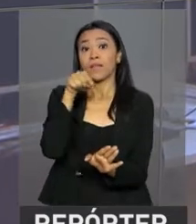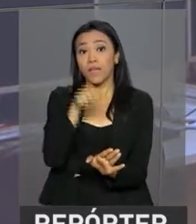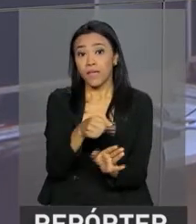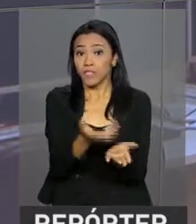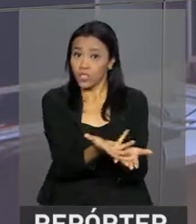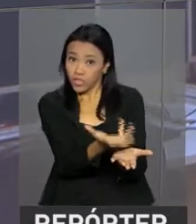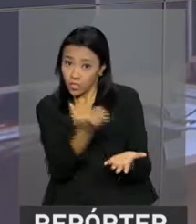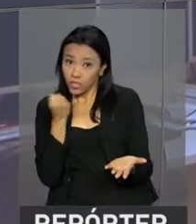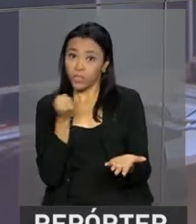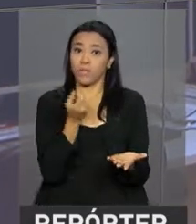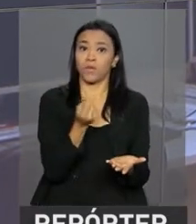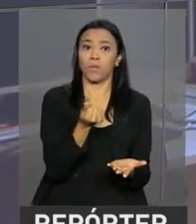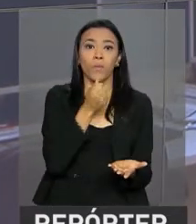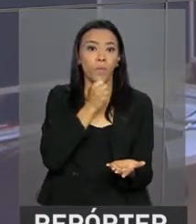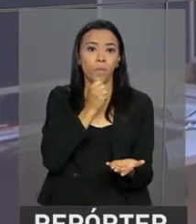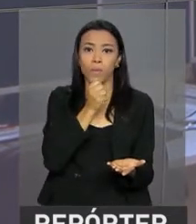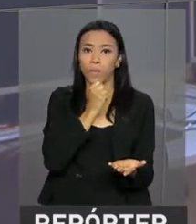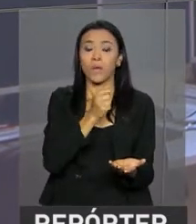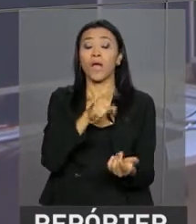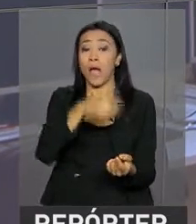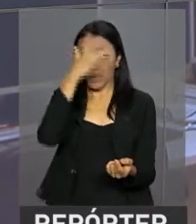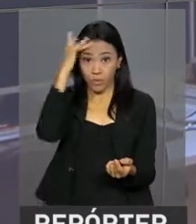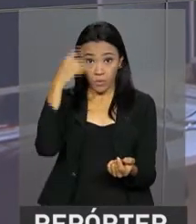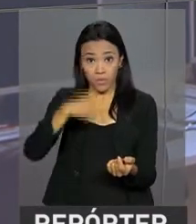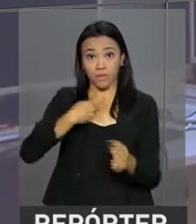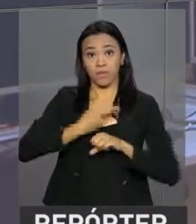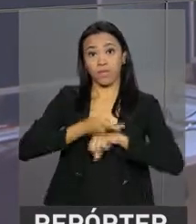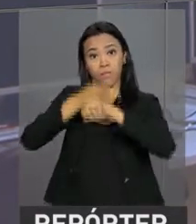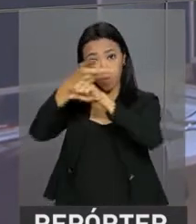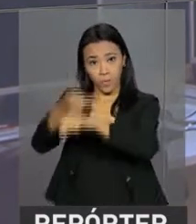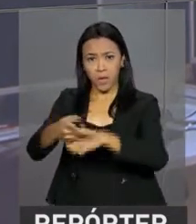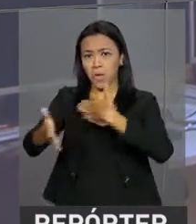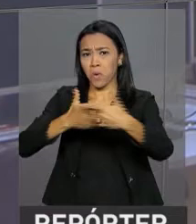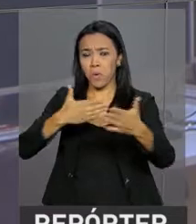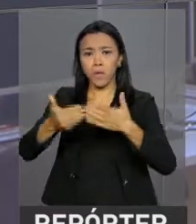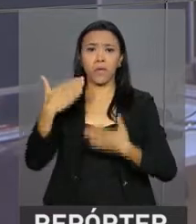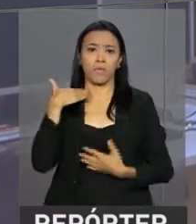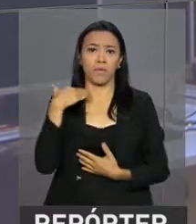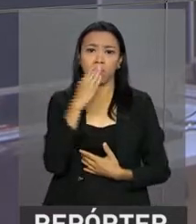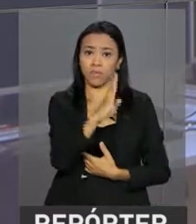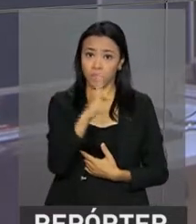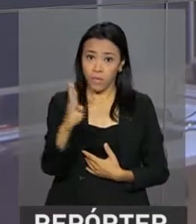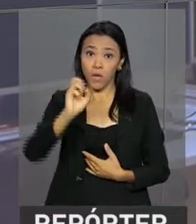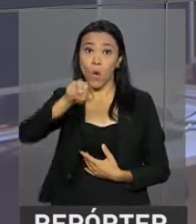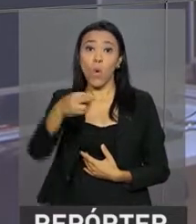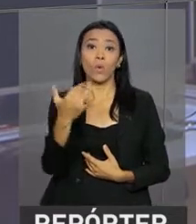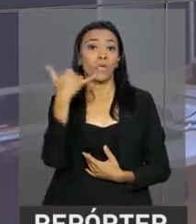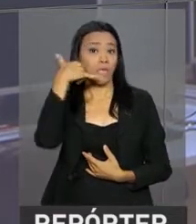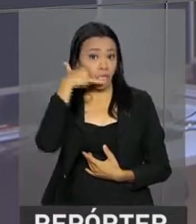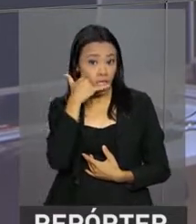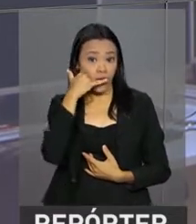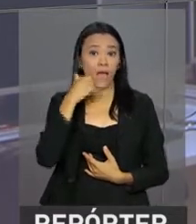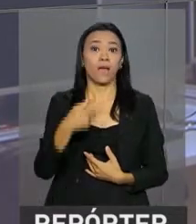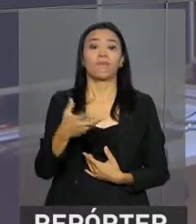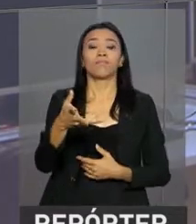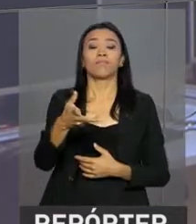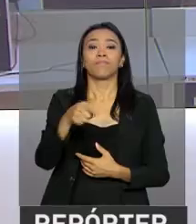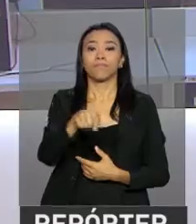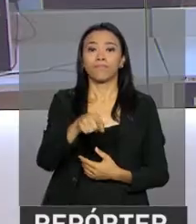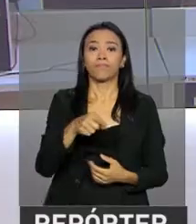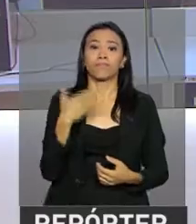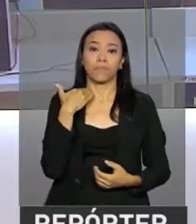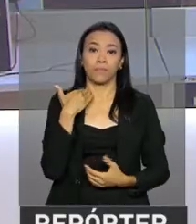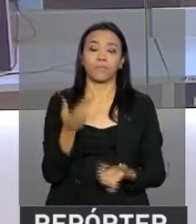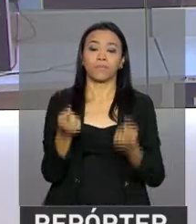restituição não seja creditado o contribuinte deve procurar qualquer agência do banco do brasil ou ligar para a central de atendimento